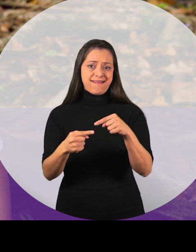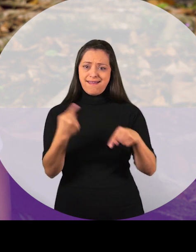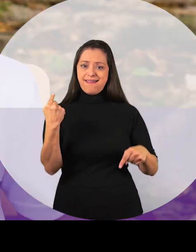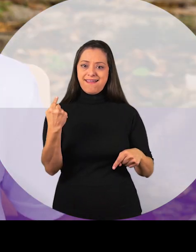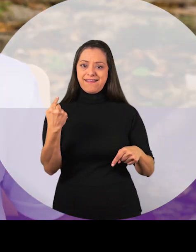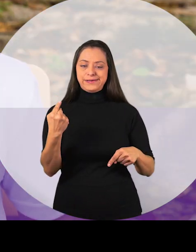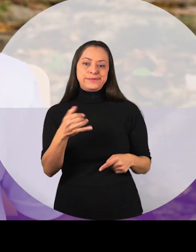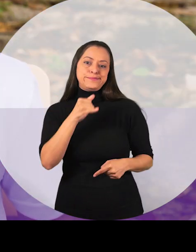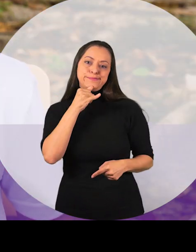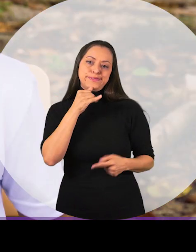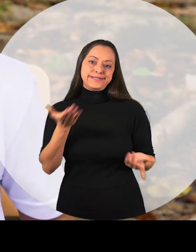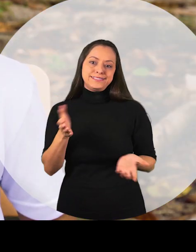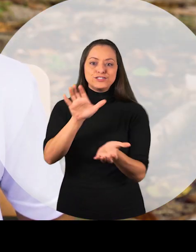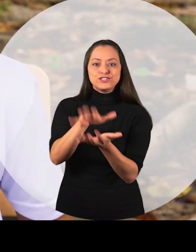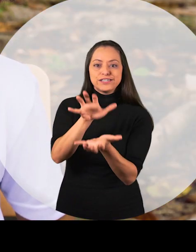sopa.